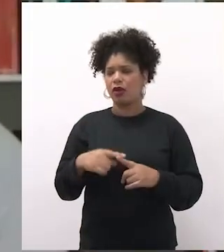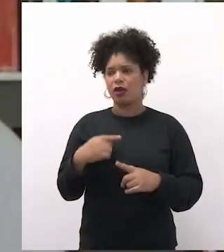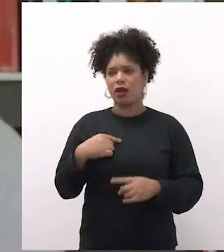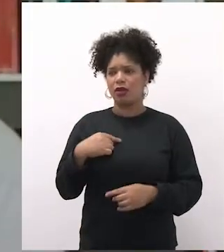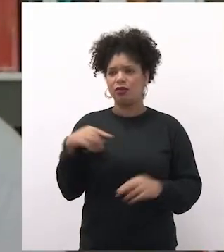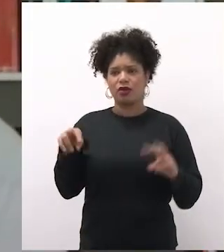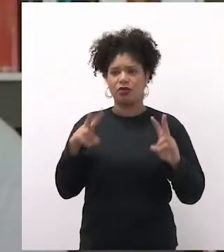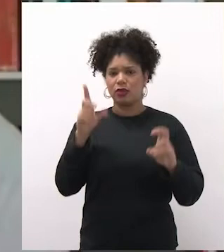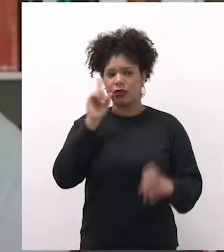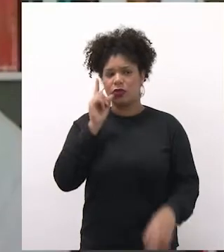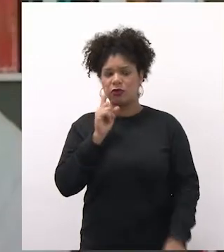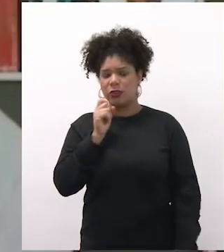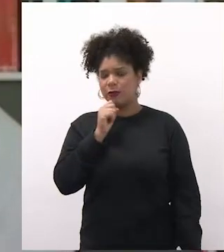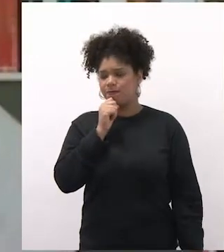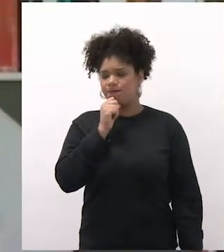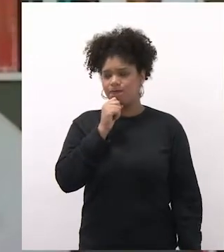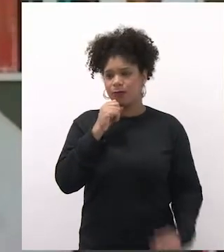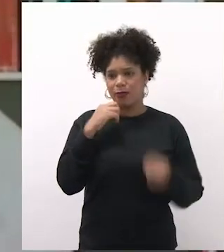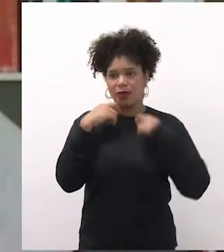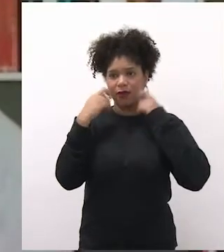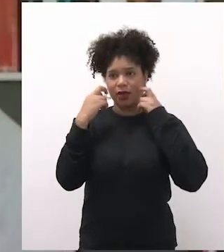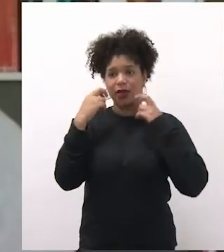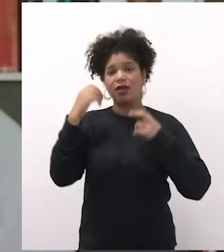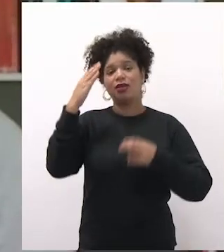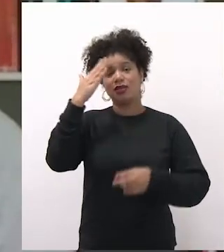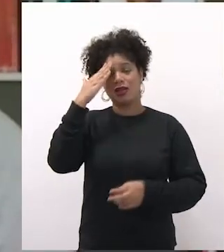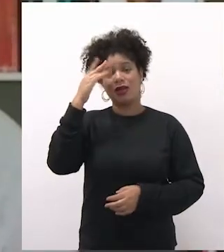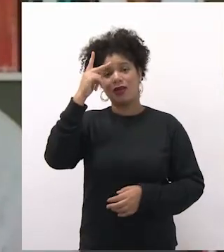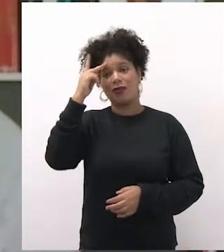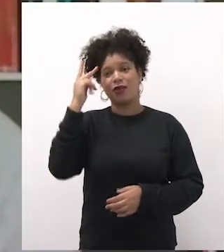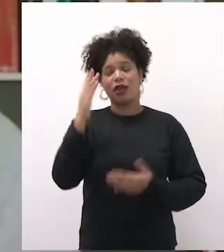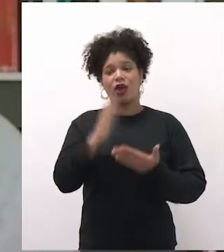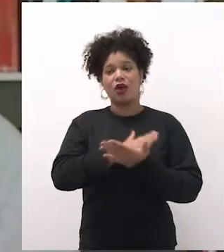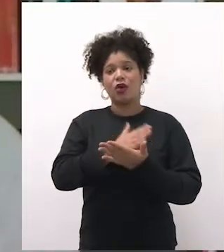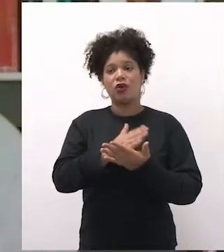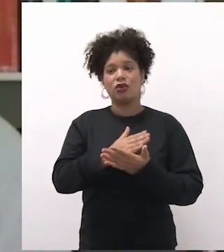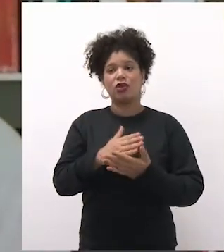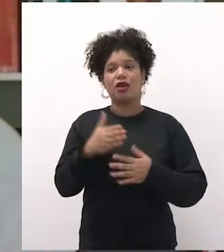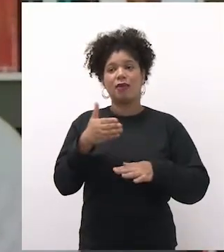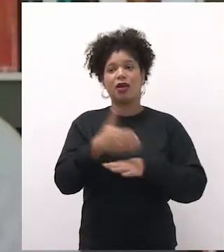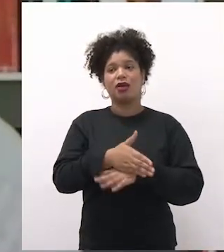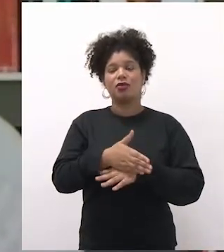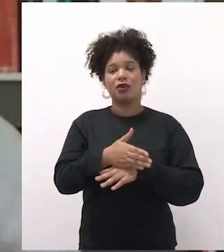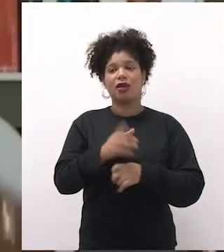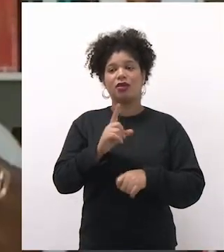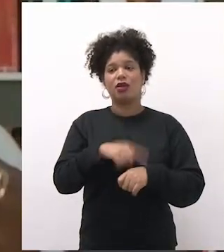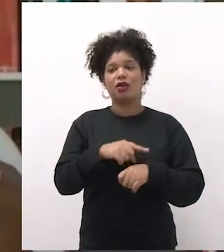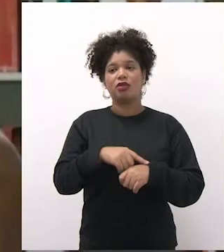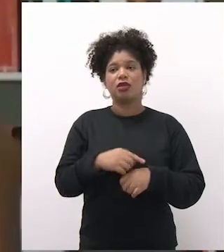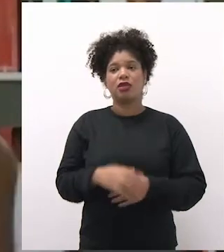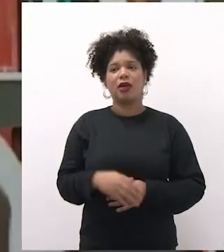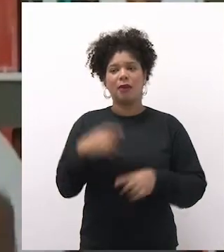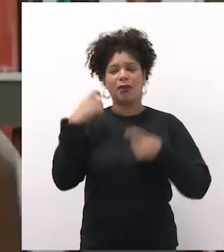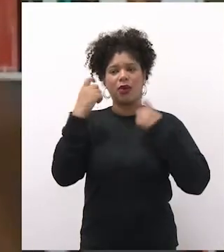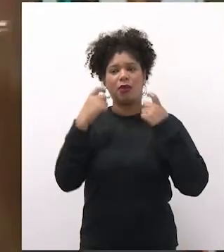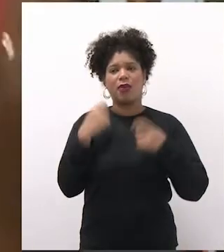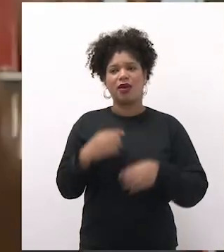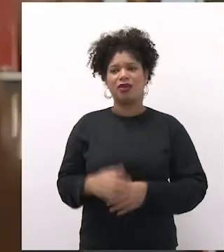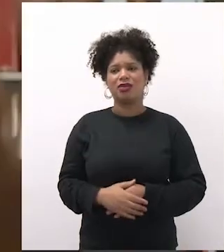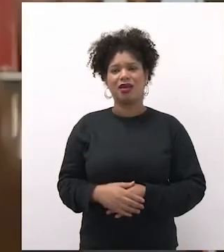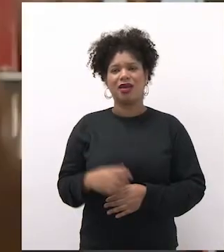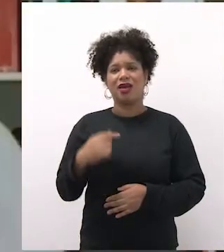a temática, eu sei que muita gente, quando vai participar de um momento como esse, fica preocupado. Ah, mas eu não vou